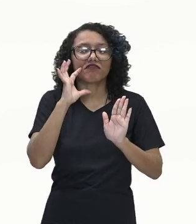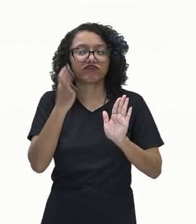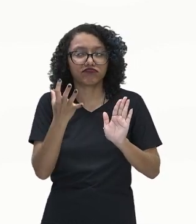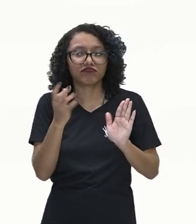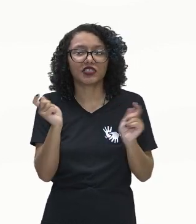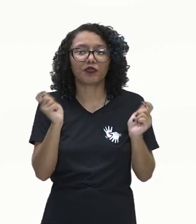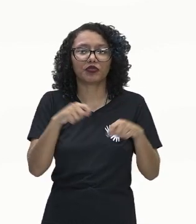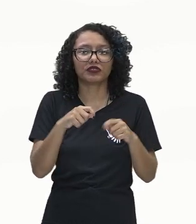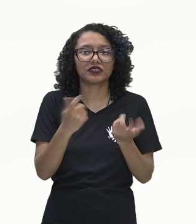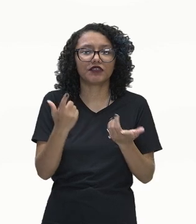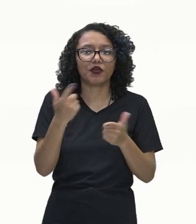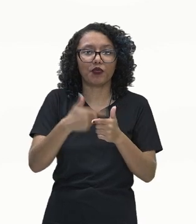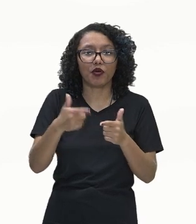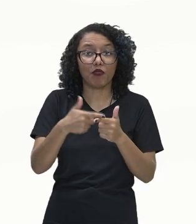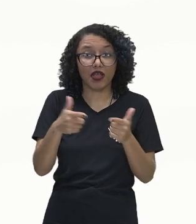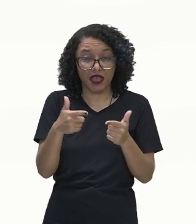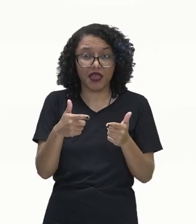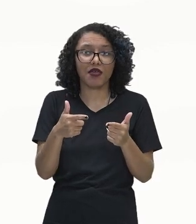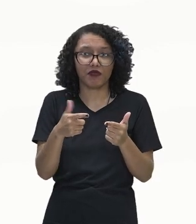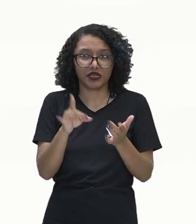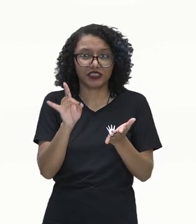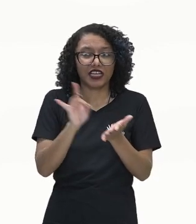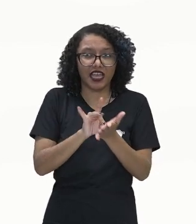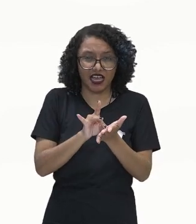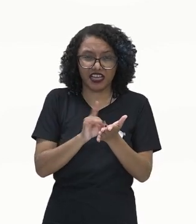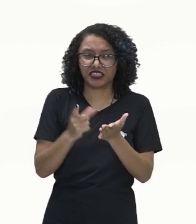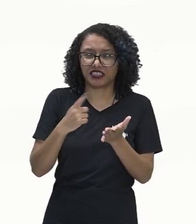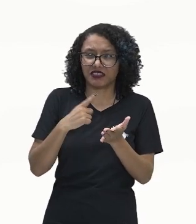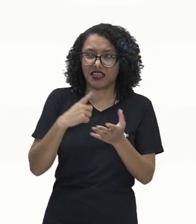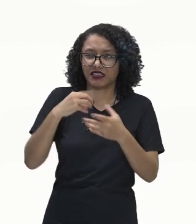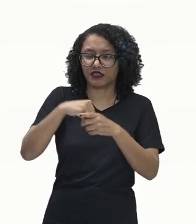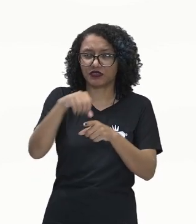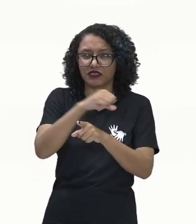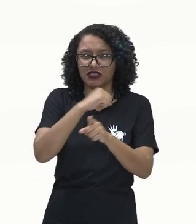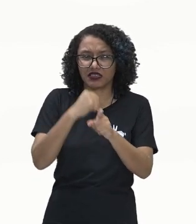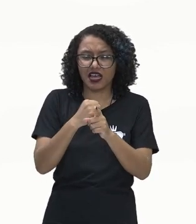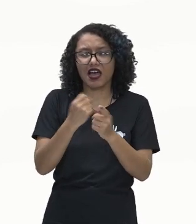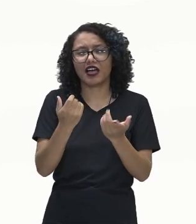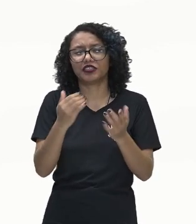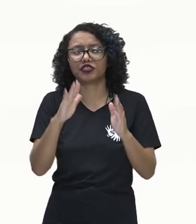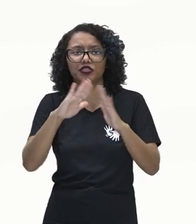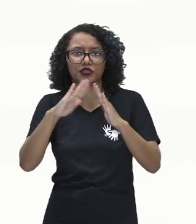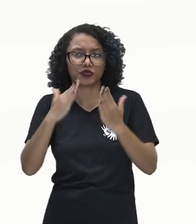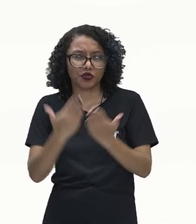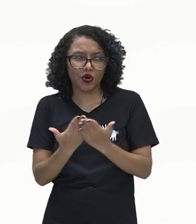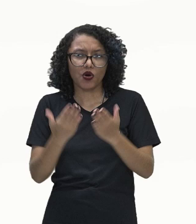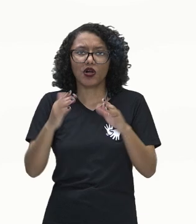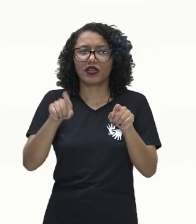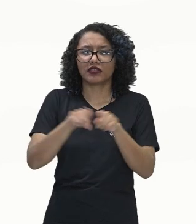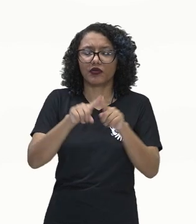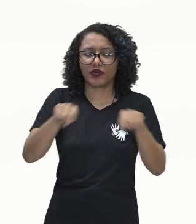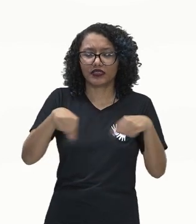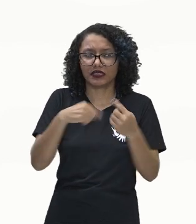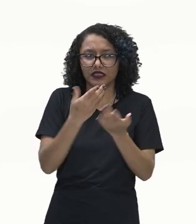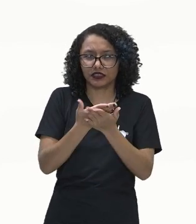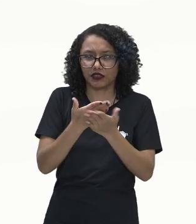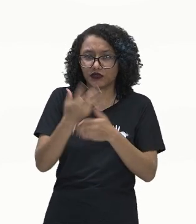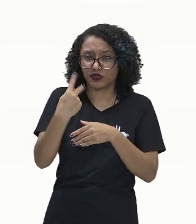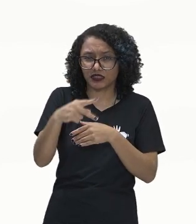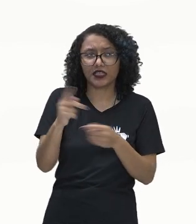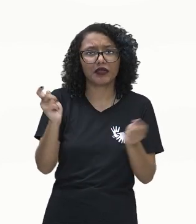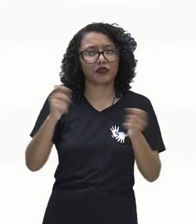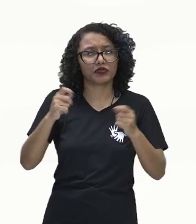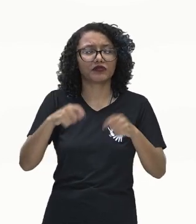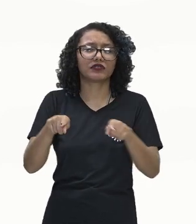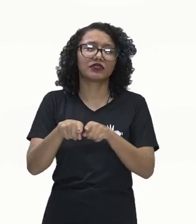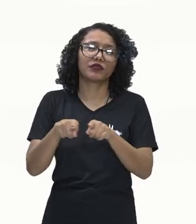ali solucionar problemas que estão ali na sua sociedade, que estão na sua escola, que estão ali na sala de aula, por exemplo. Tudo bem?